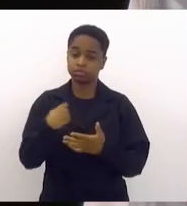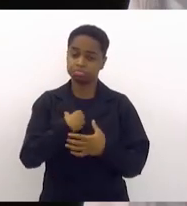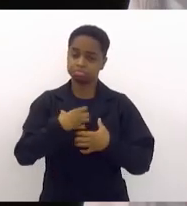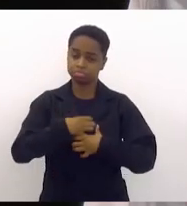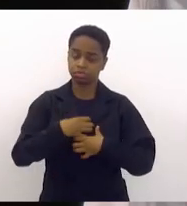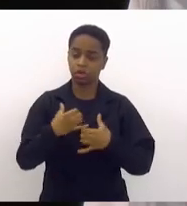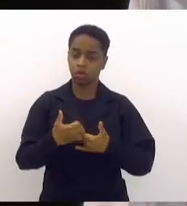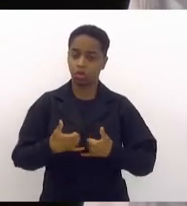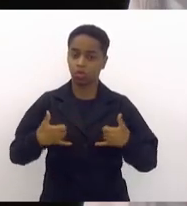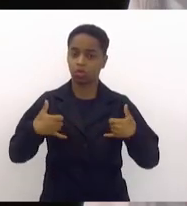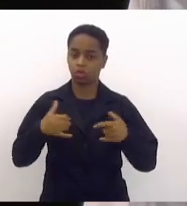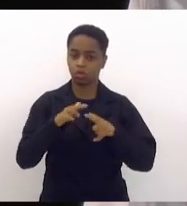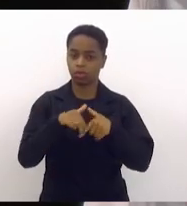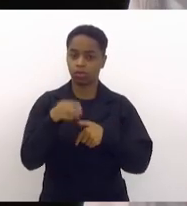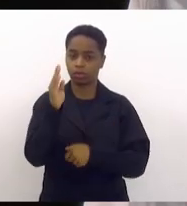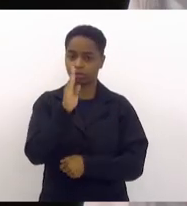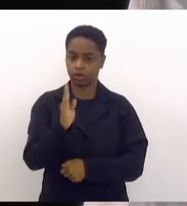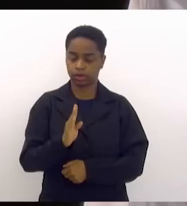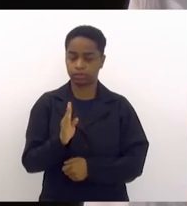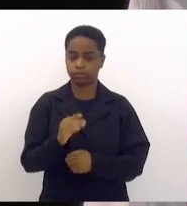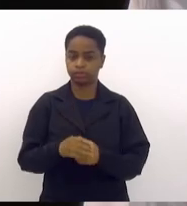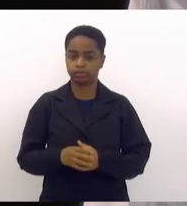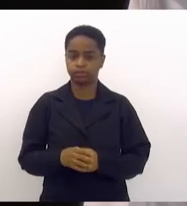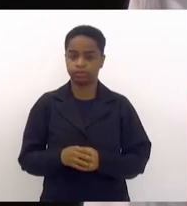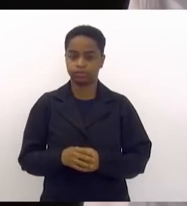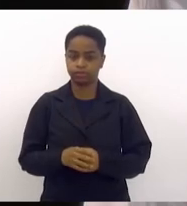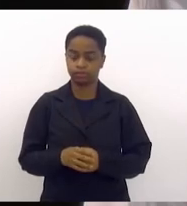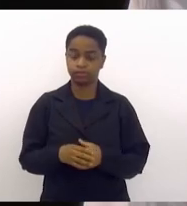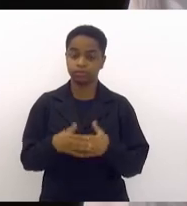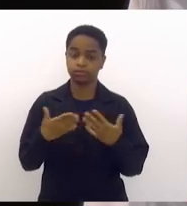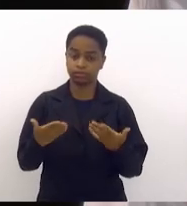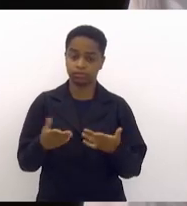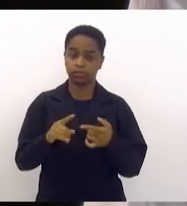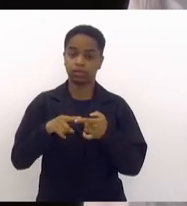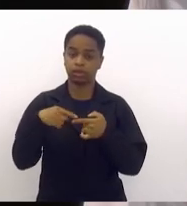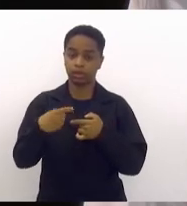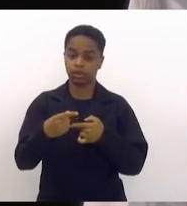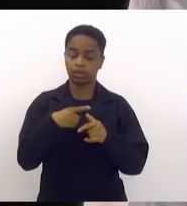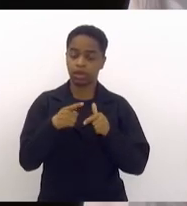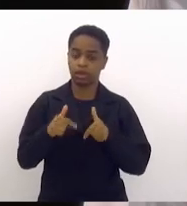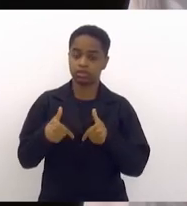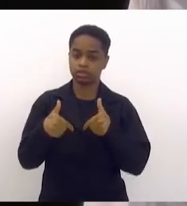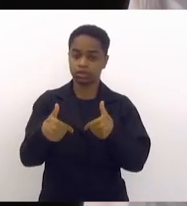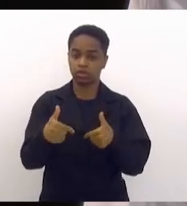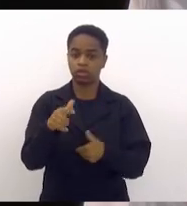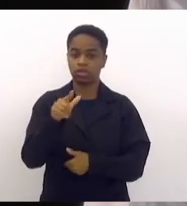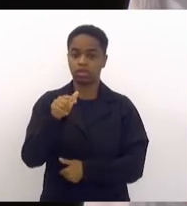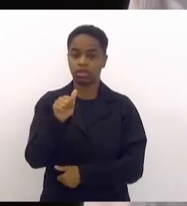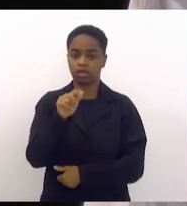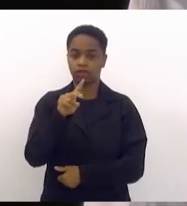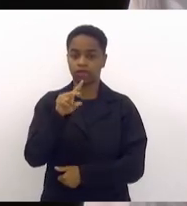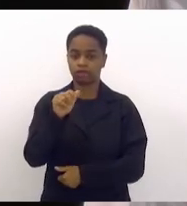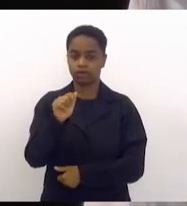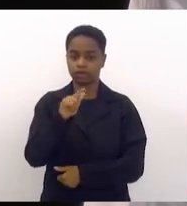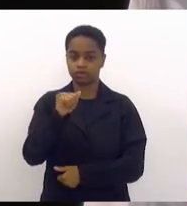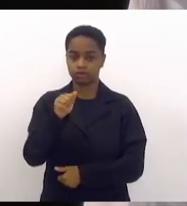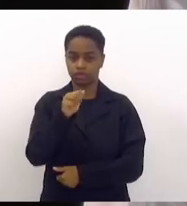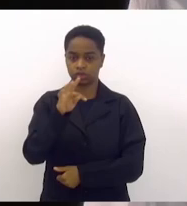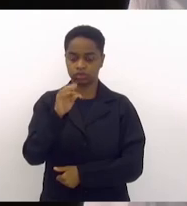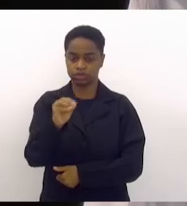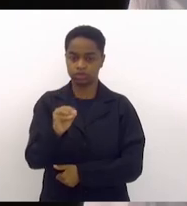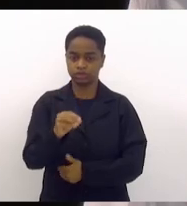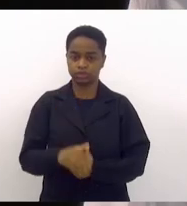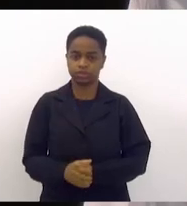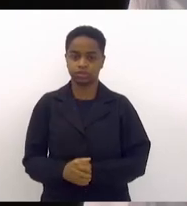orgulho do Brasil e E aí veio a f gerada operação lava-jato que foi a grande